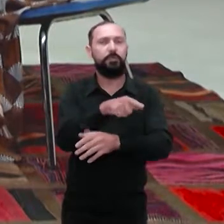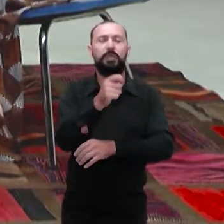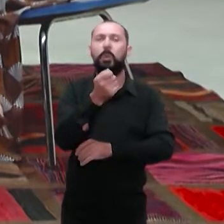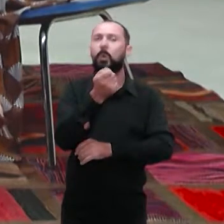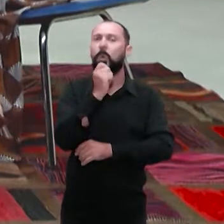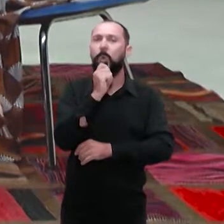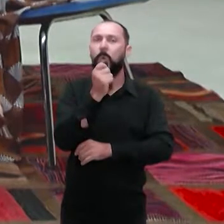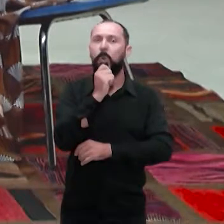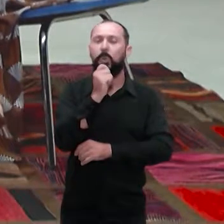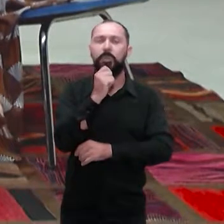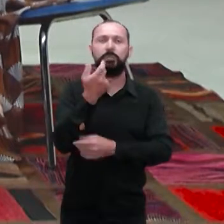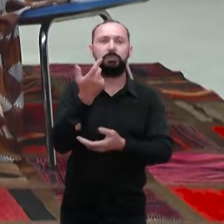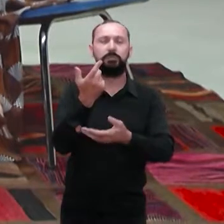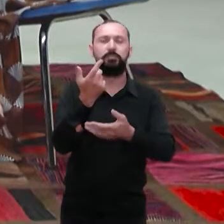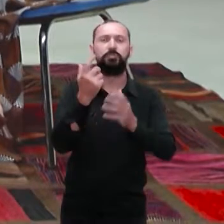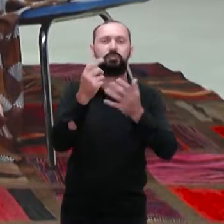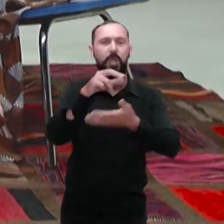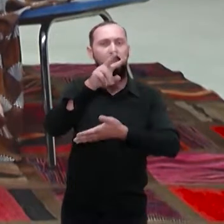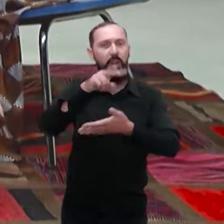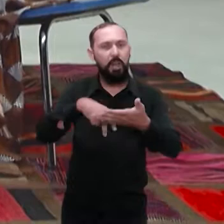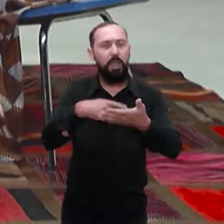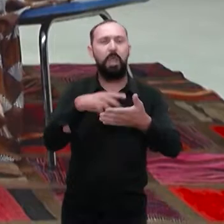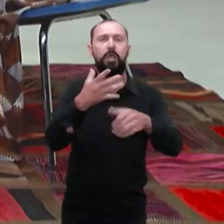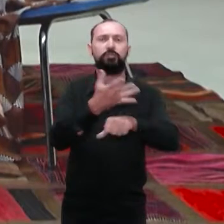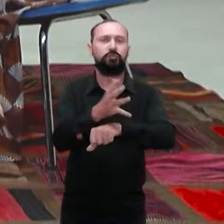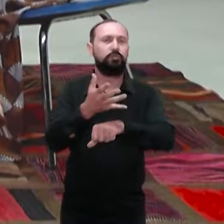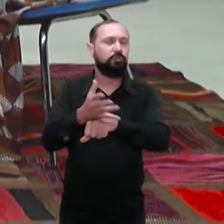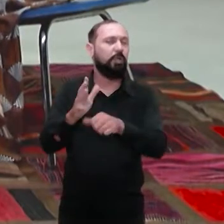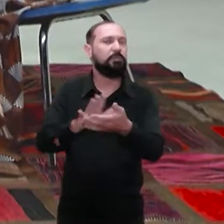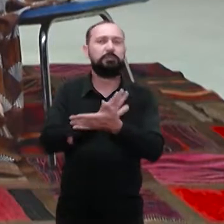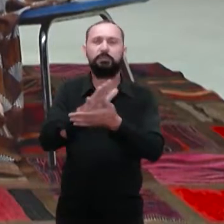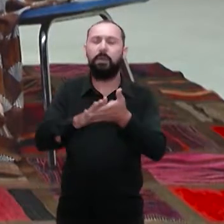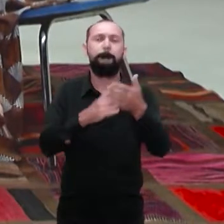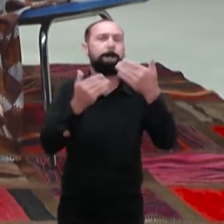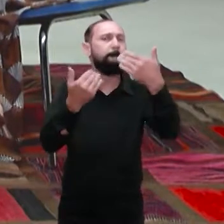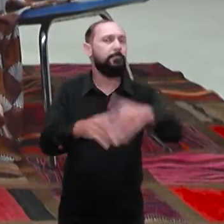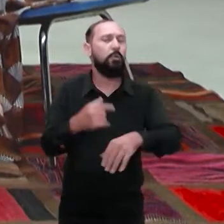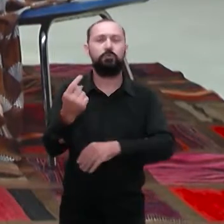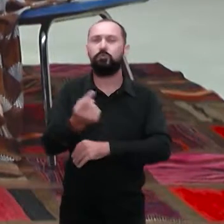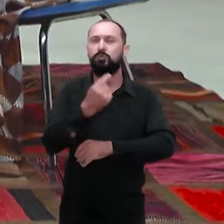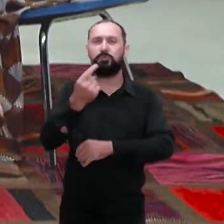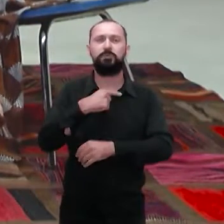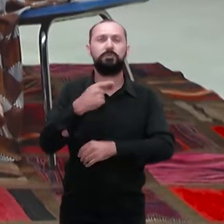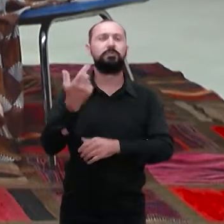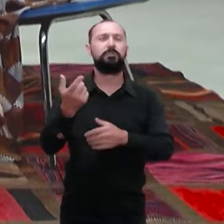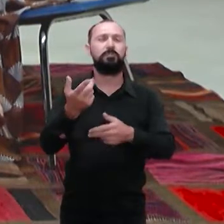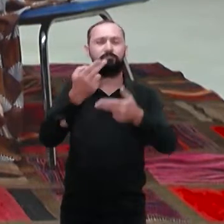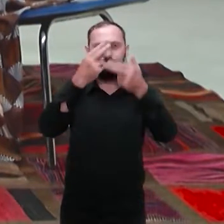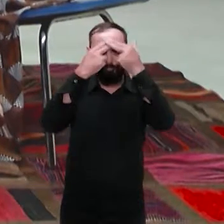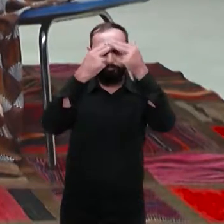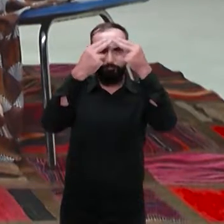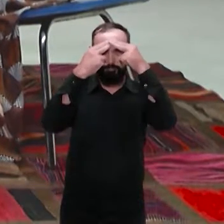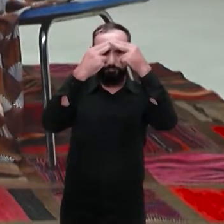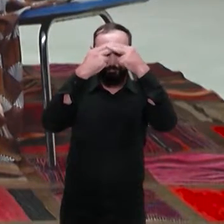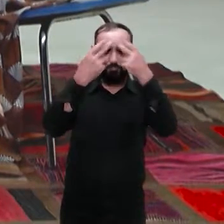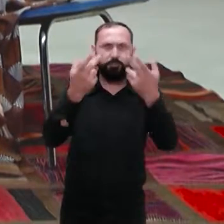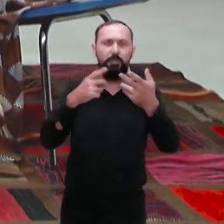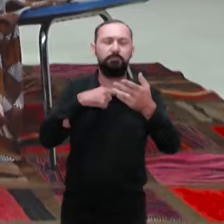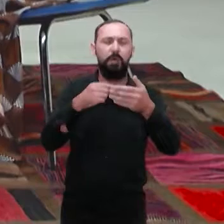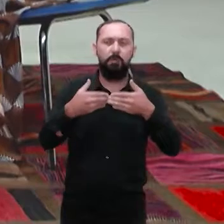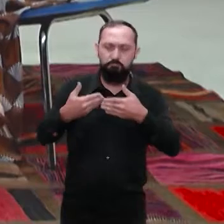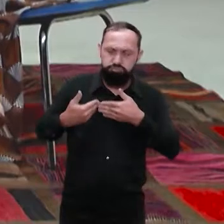3º ano, ele ainda não conseguia ler, fazer suas atividades, não fazia prova sozinho e tinha